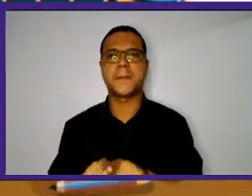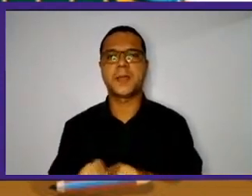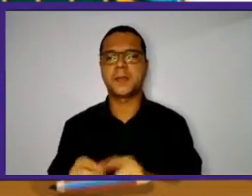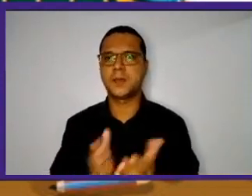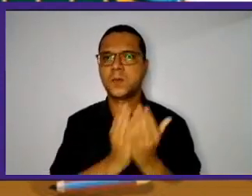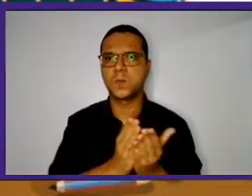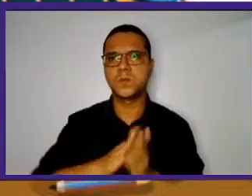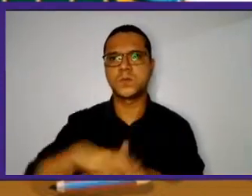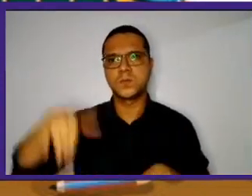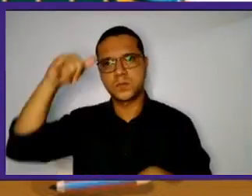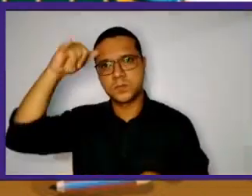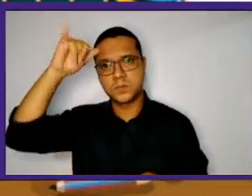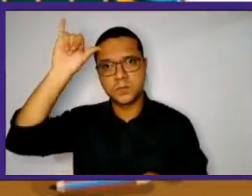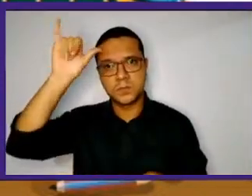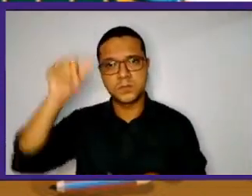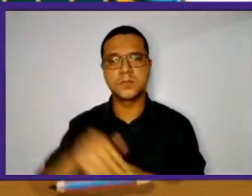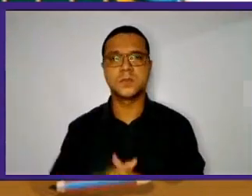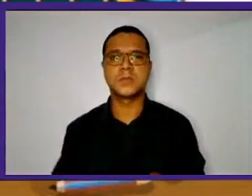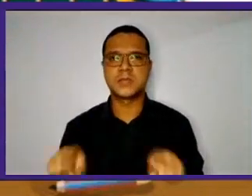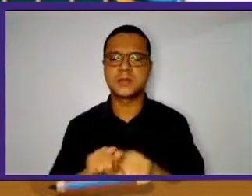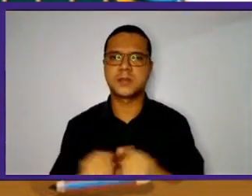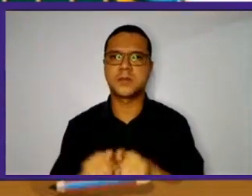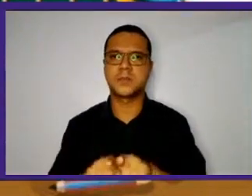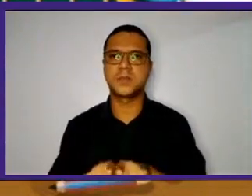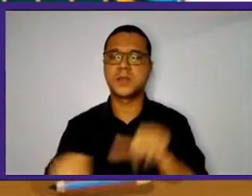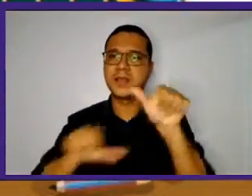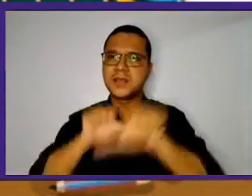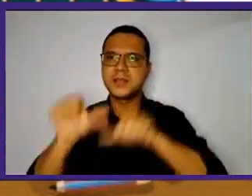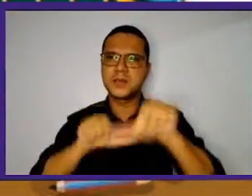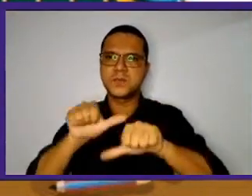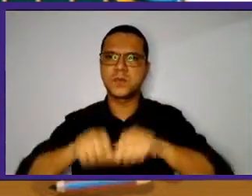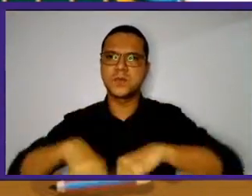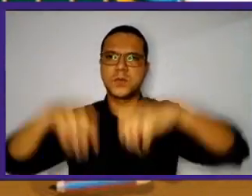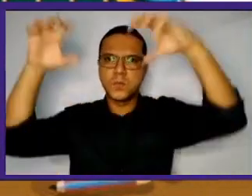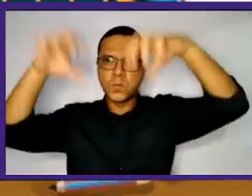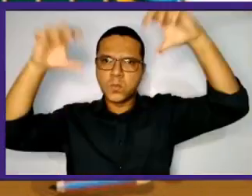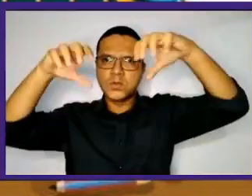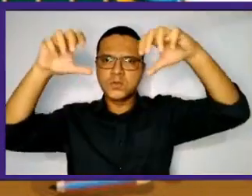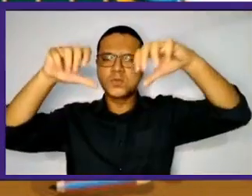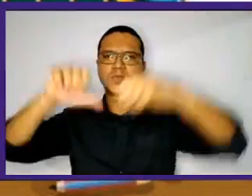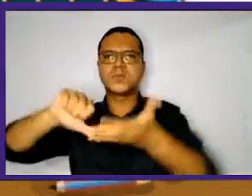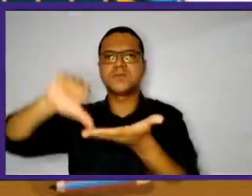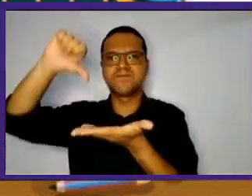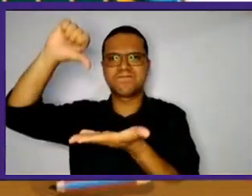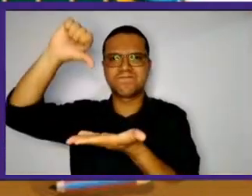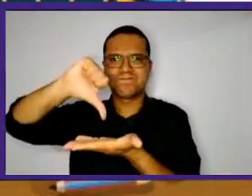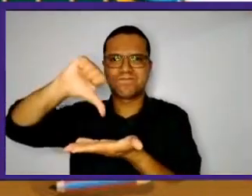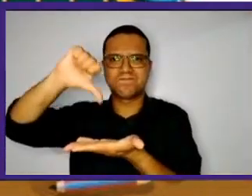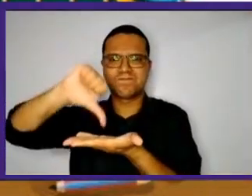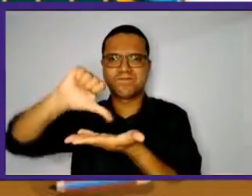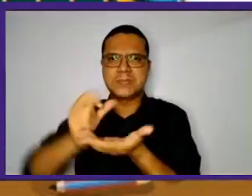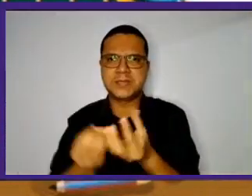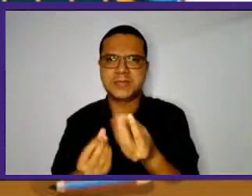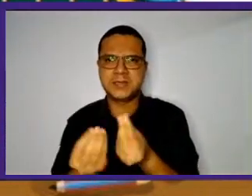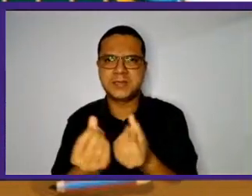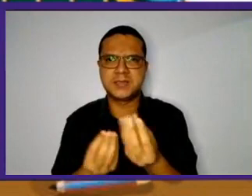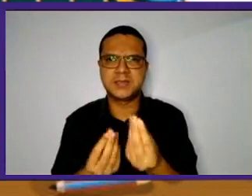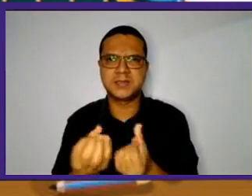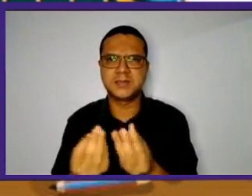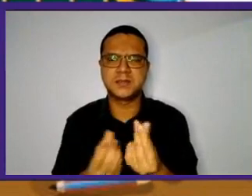de enxofre, causa a chamada chuva ácida. Vocês já devem ter ouvido falar que acontece muito em cidades